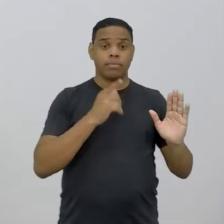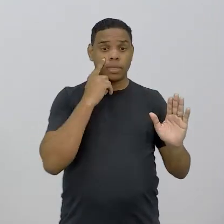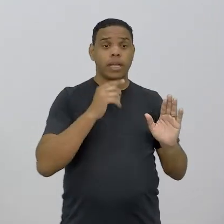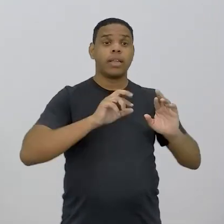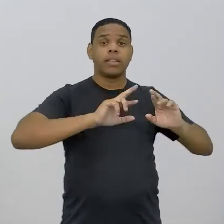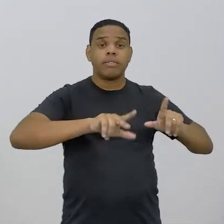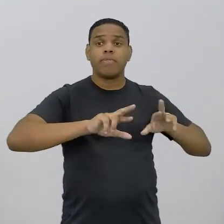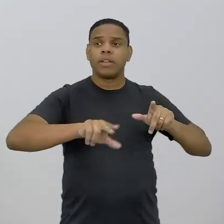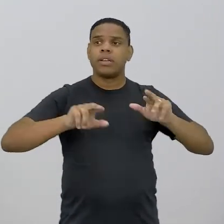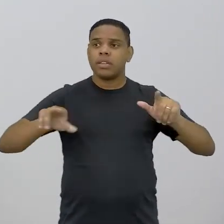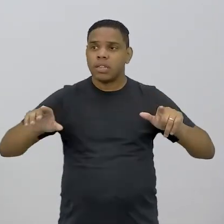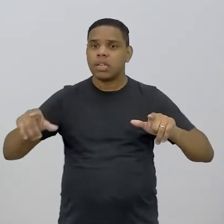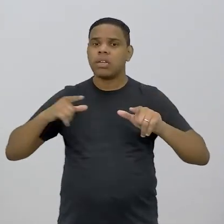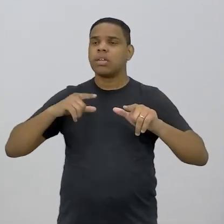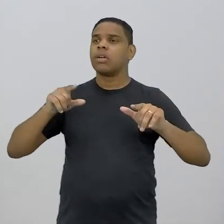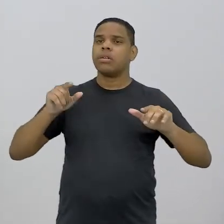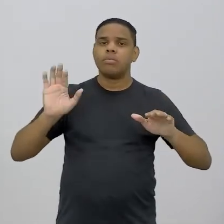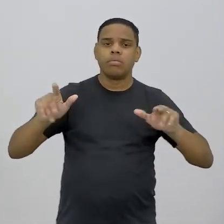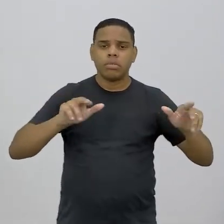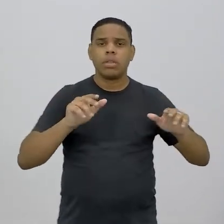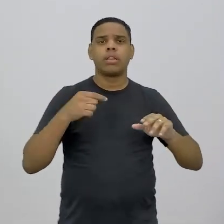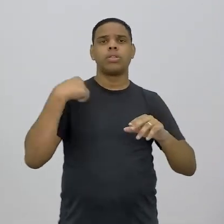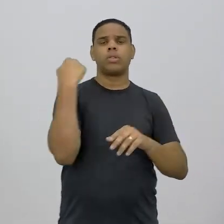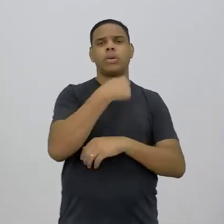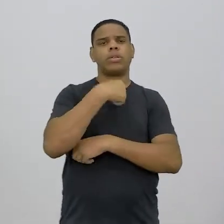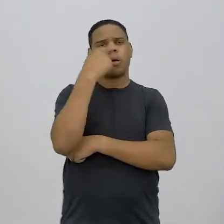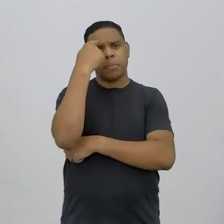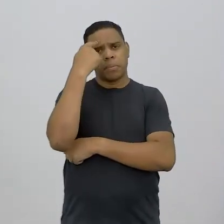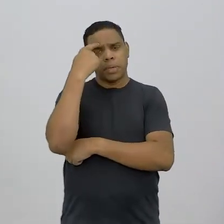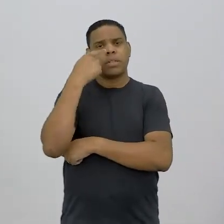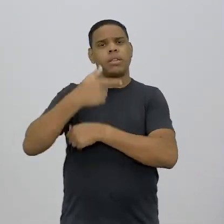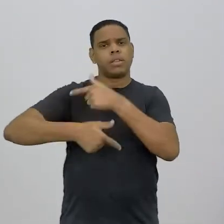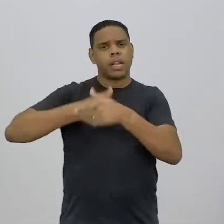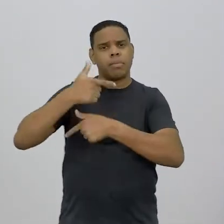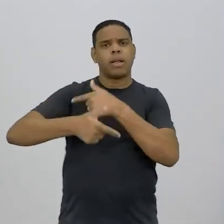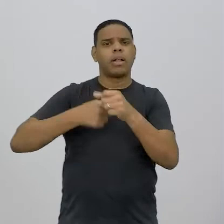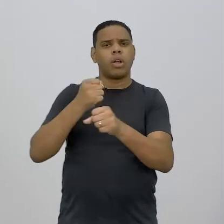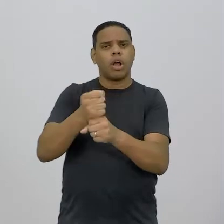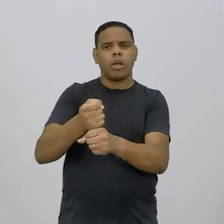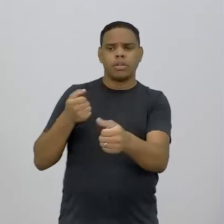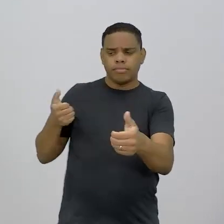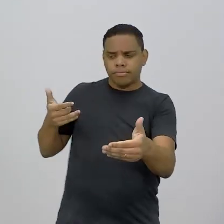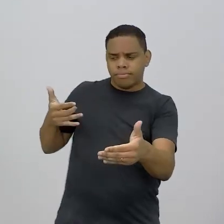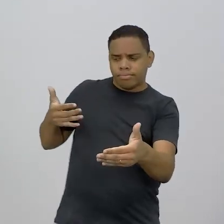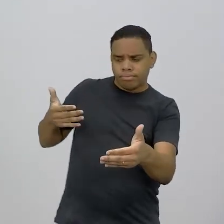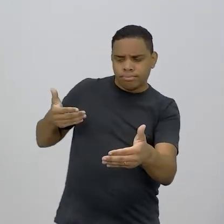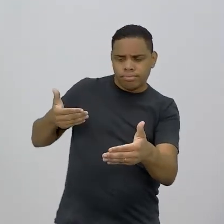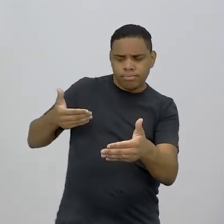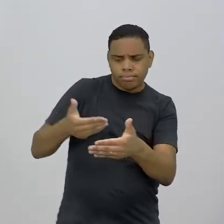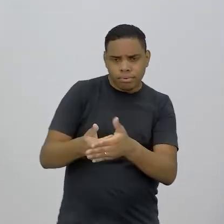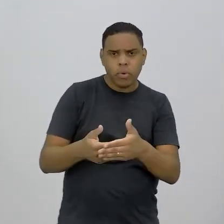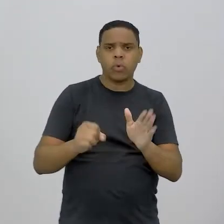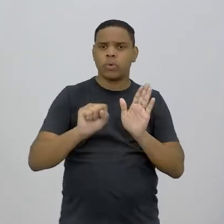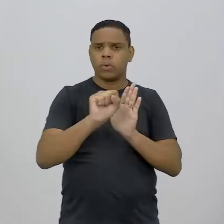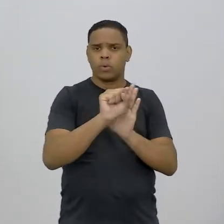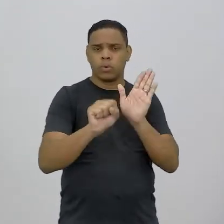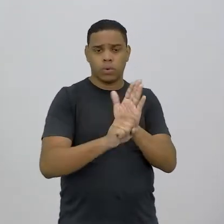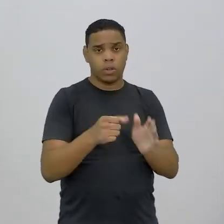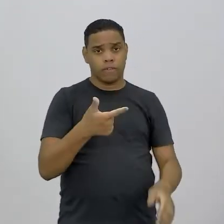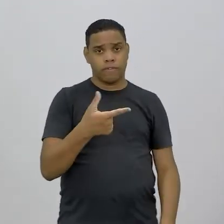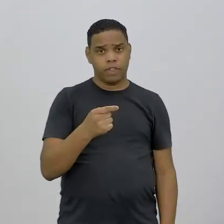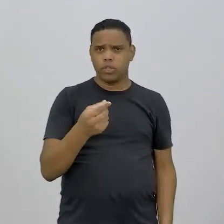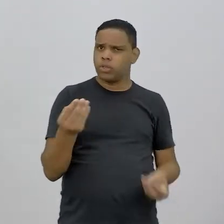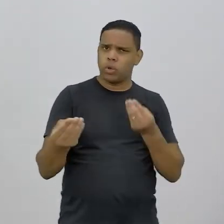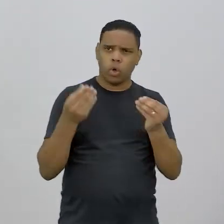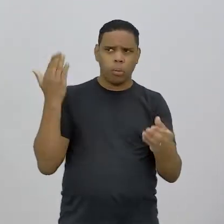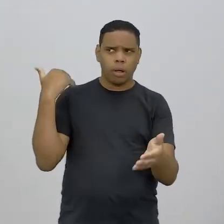tipos que ajudam a gente a pensar as relações de trabalho ao longo das décadas do século XX até os nossos